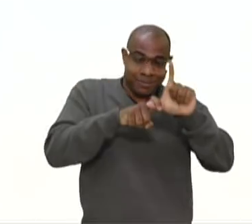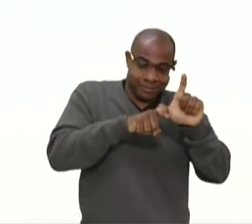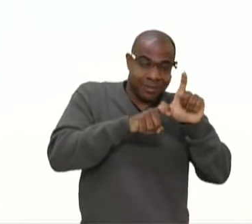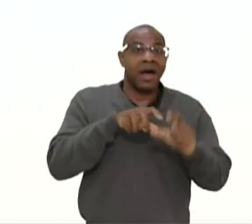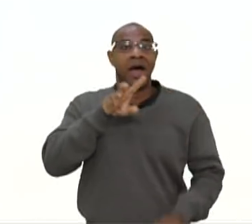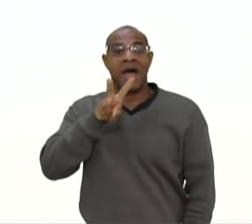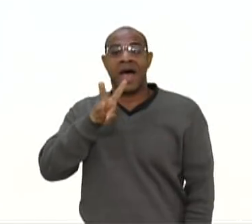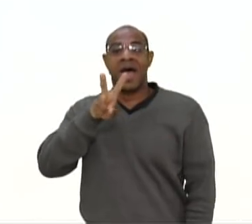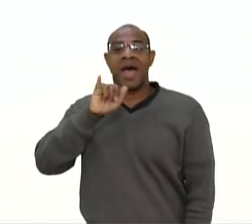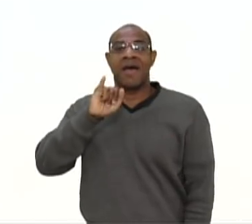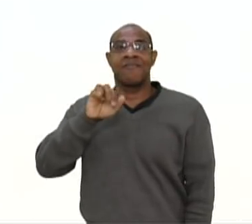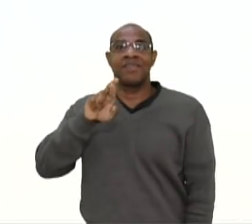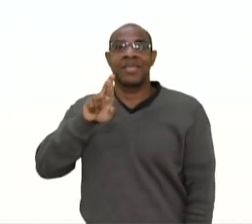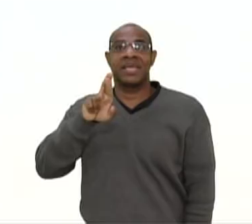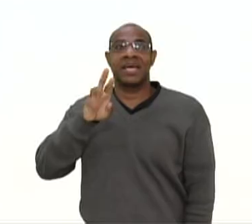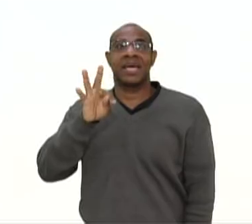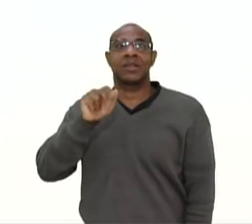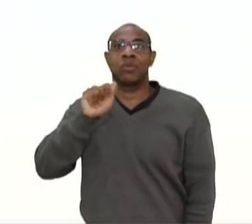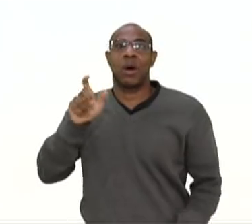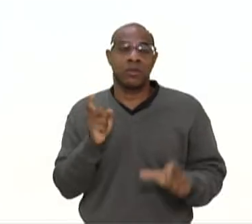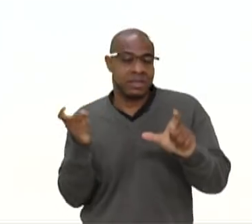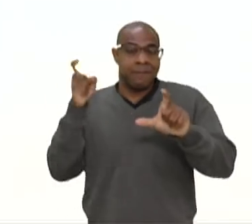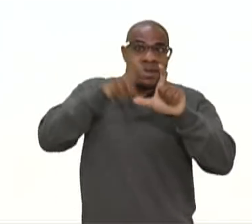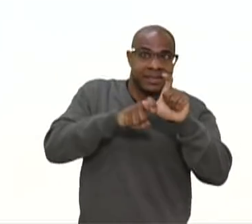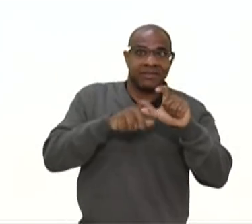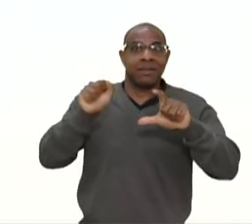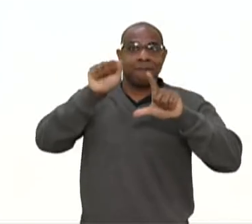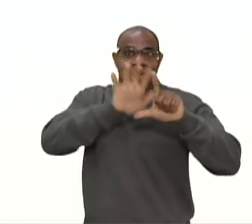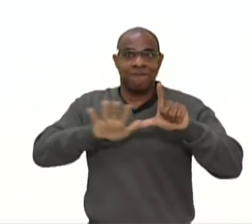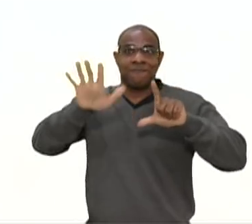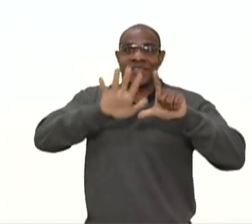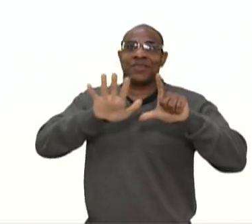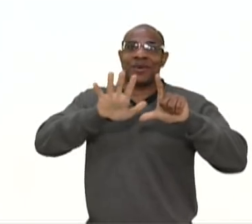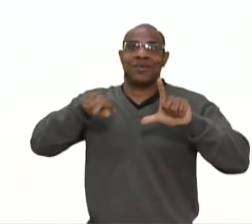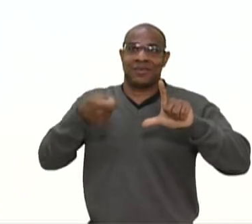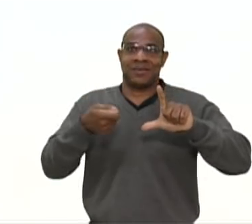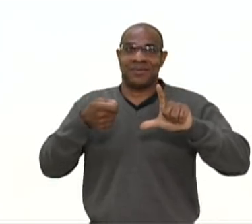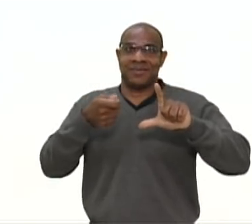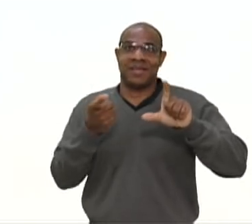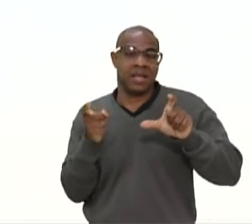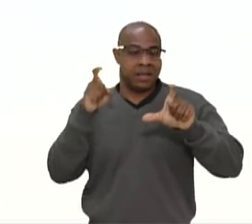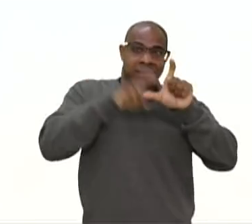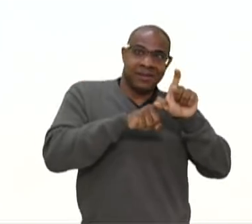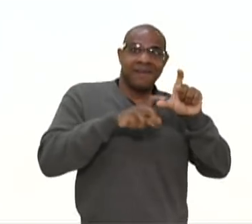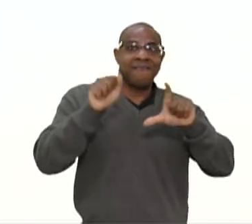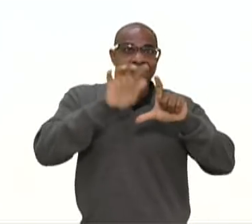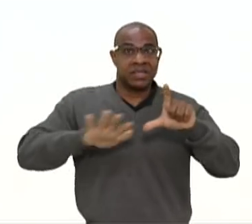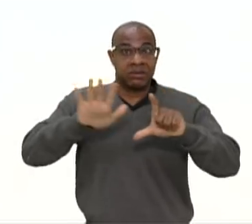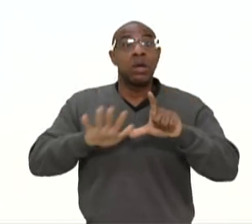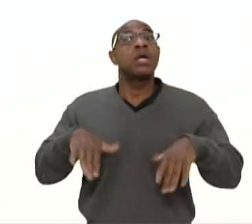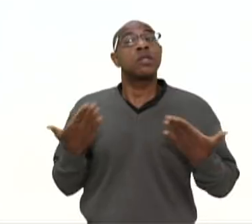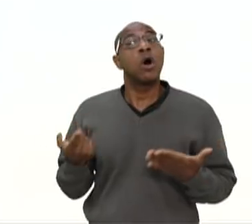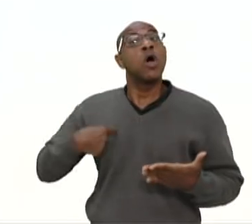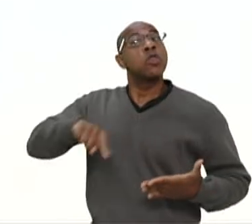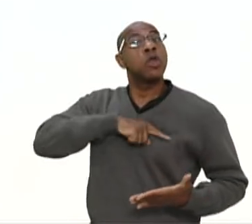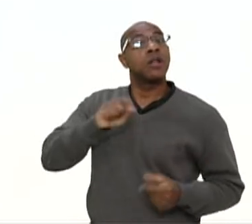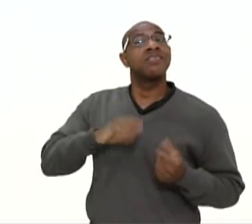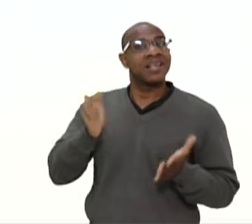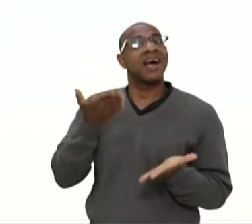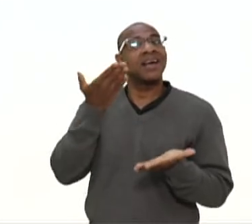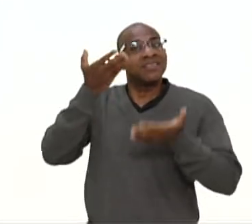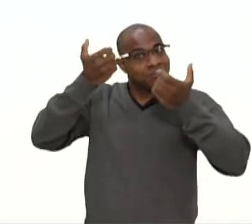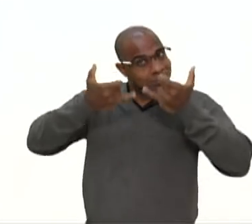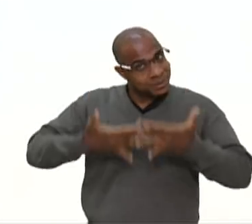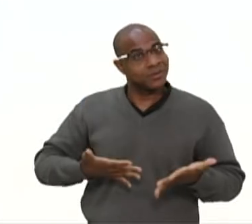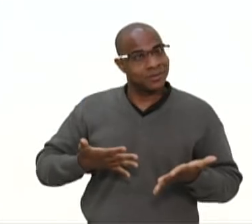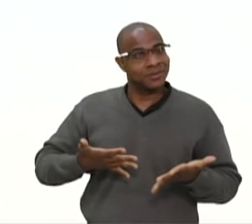é mesmo? Dependência virtual. E durante a aula nós falamos sobre essa dependência virtual,